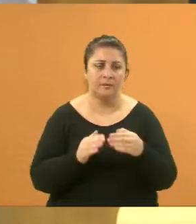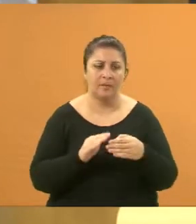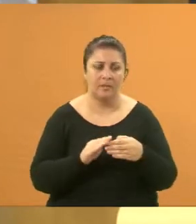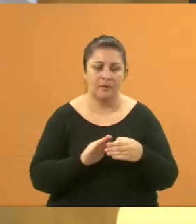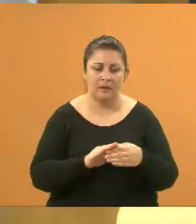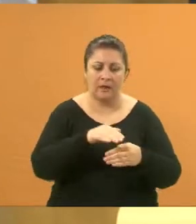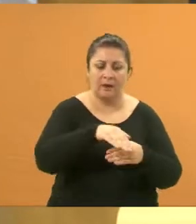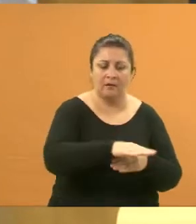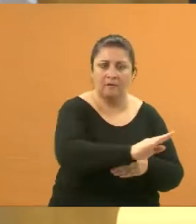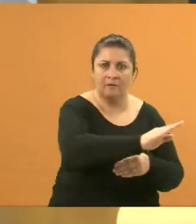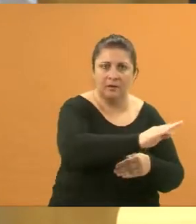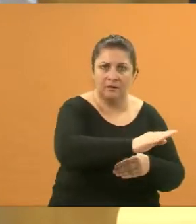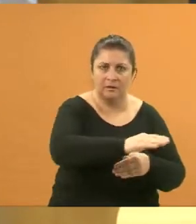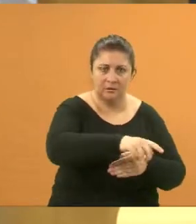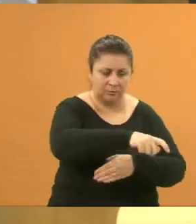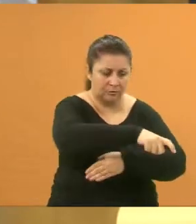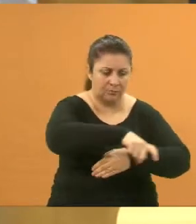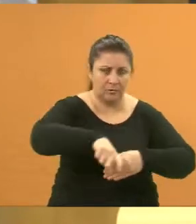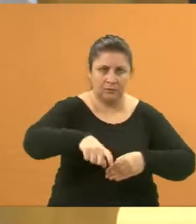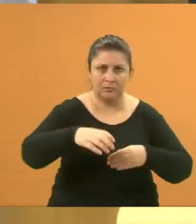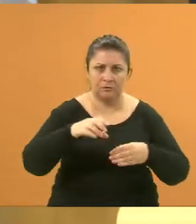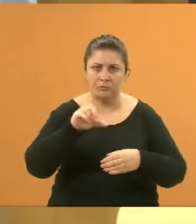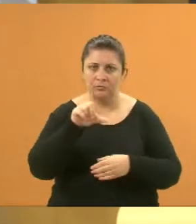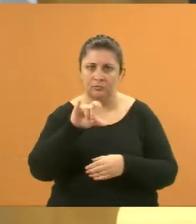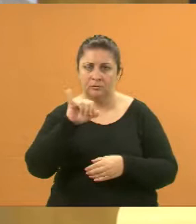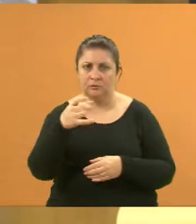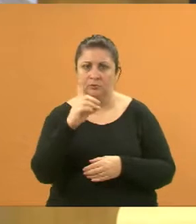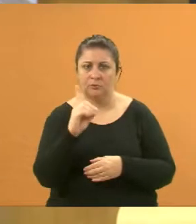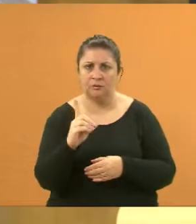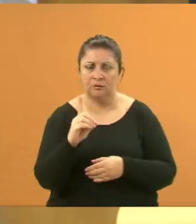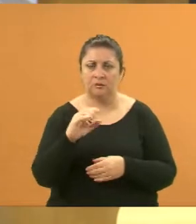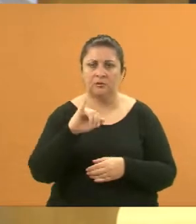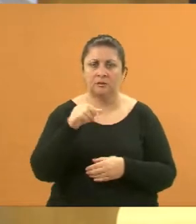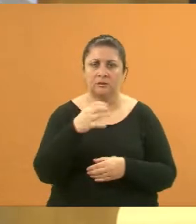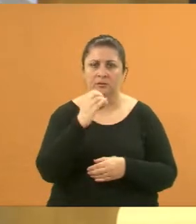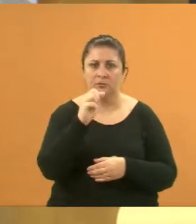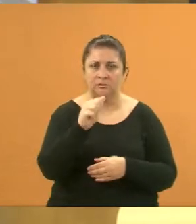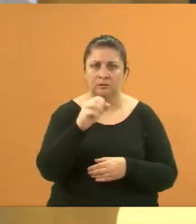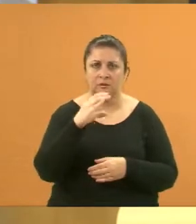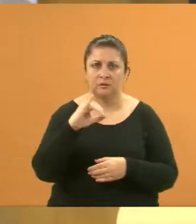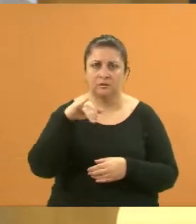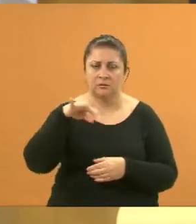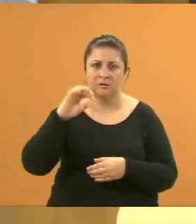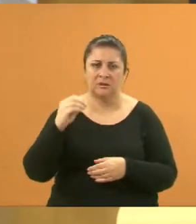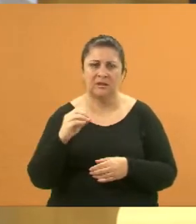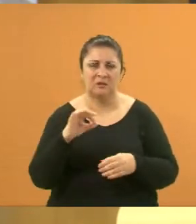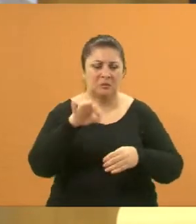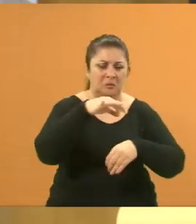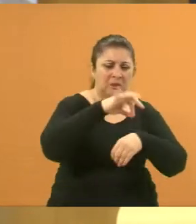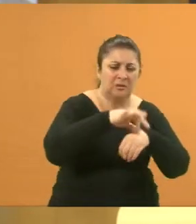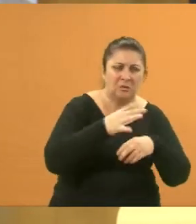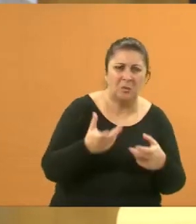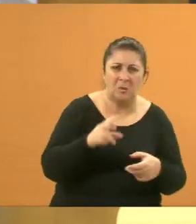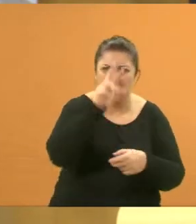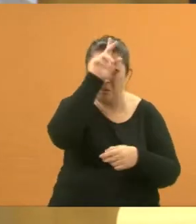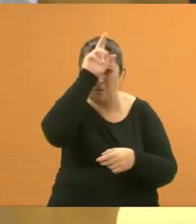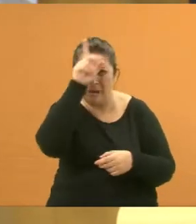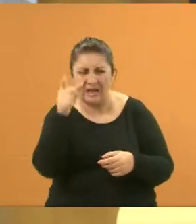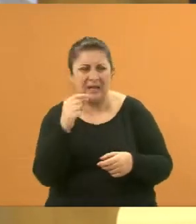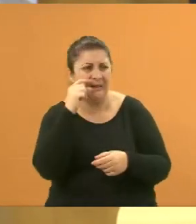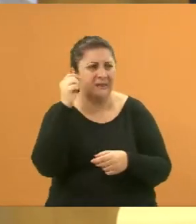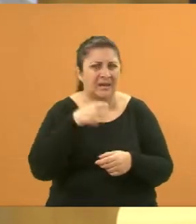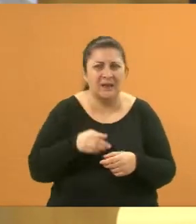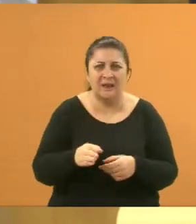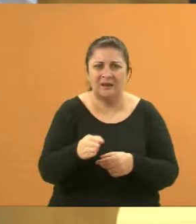corta o Jardim Jacinto. Imundícia, pernilongo, rato, barata, cheiro,